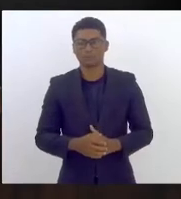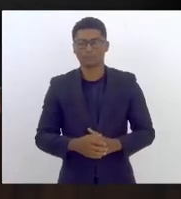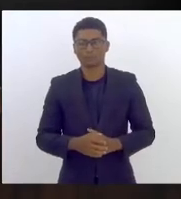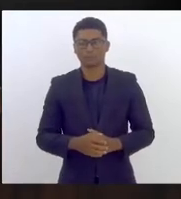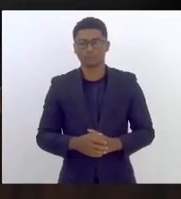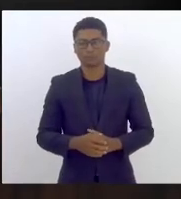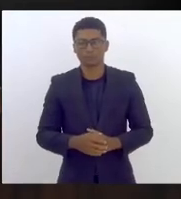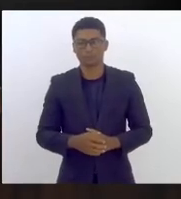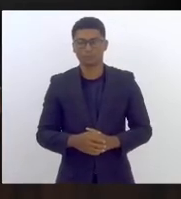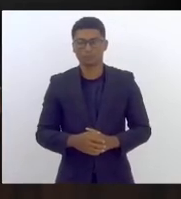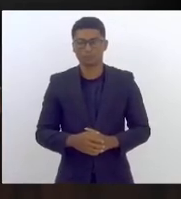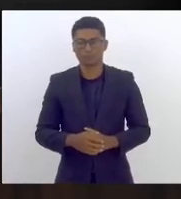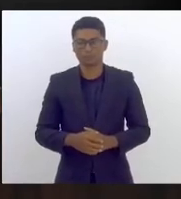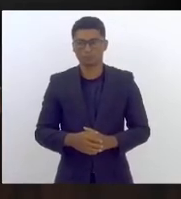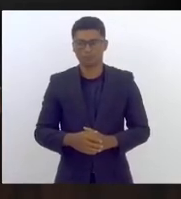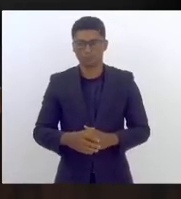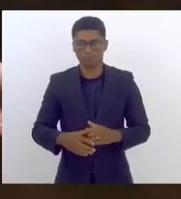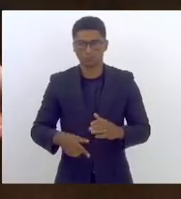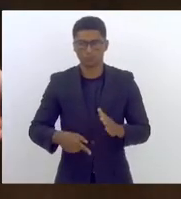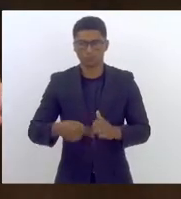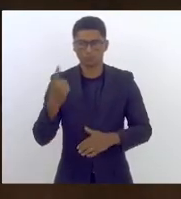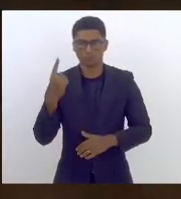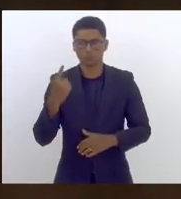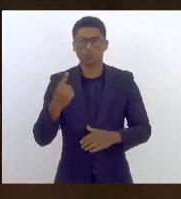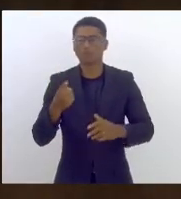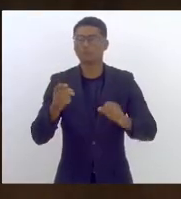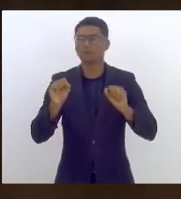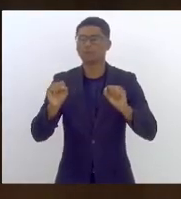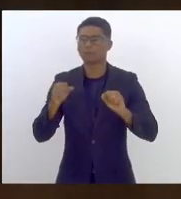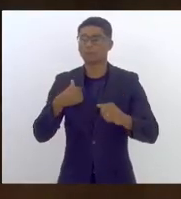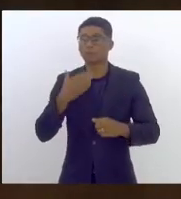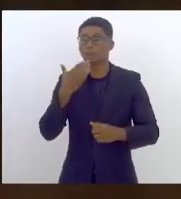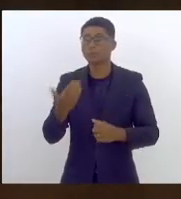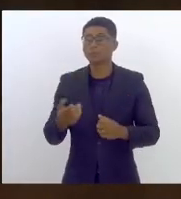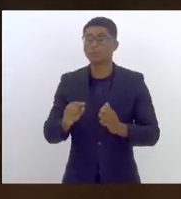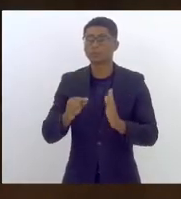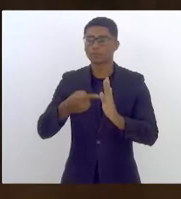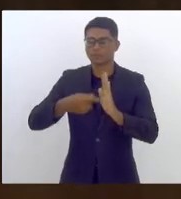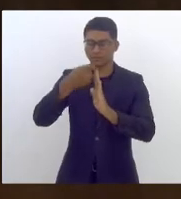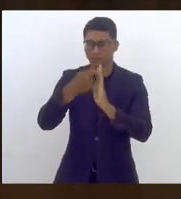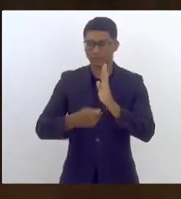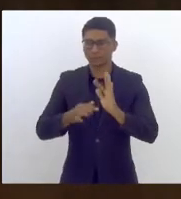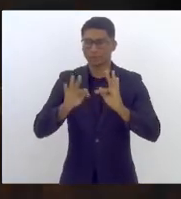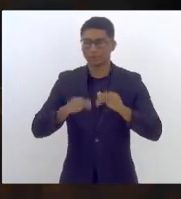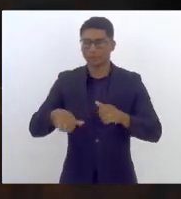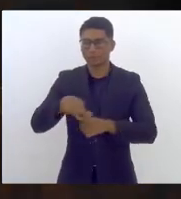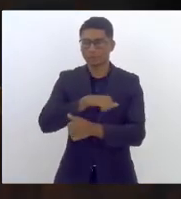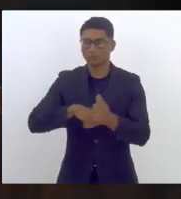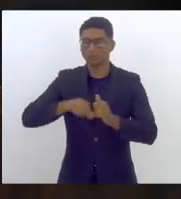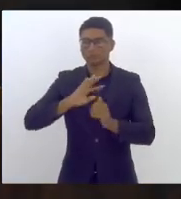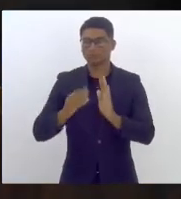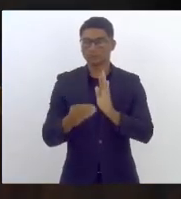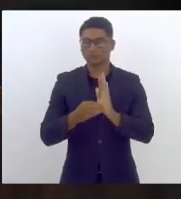tá em primeiro eu não sei se pode pedir forma final de tão solicitando forma final de redação